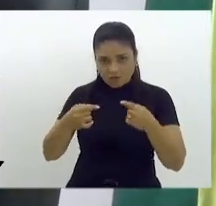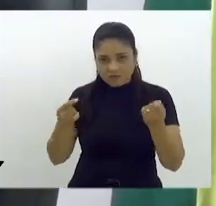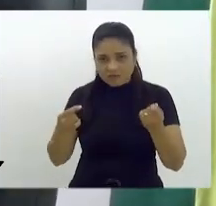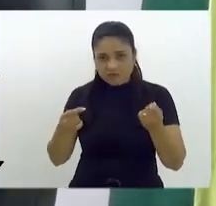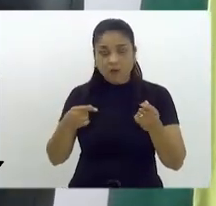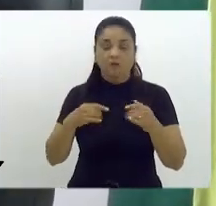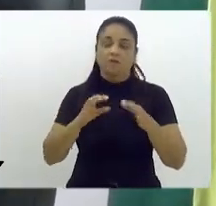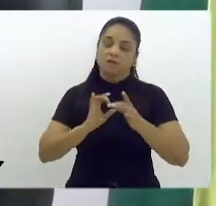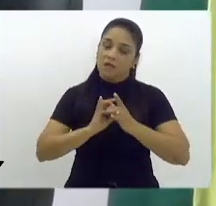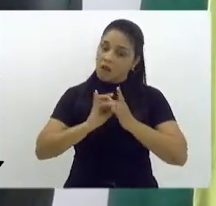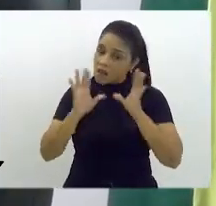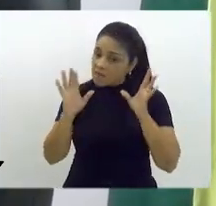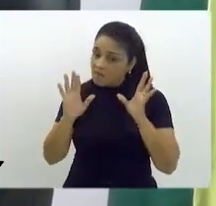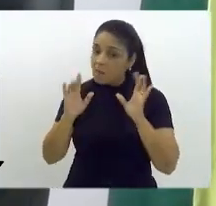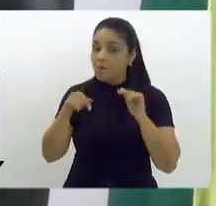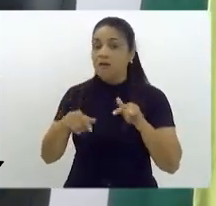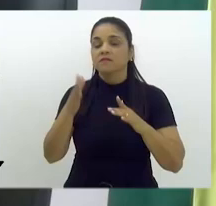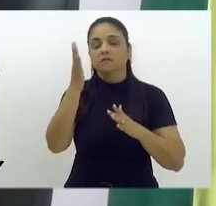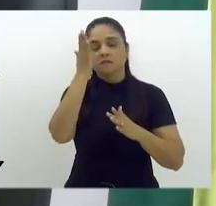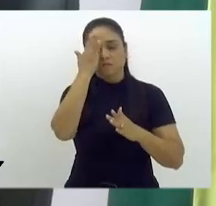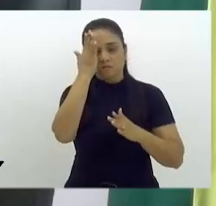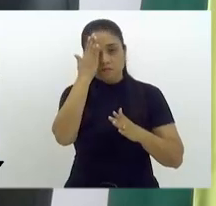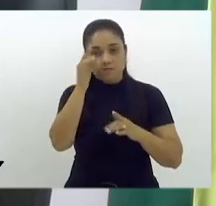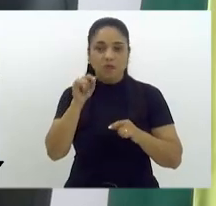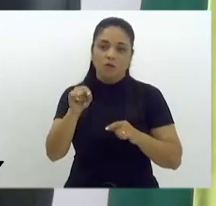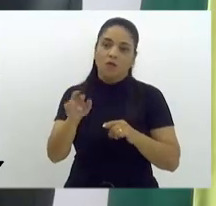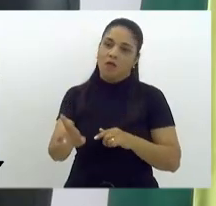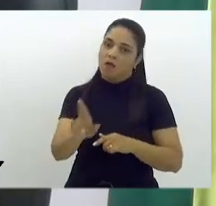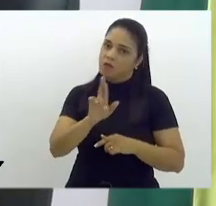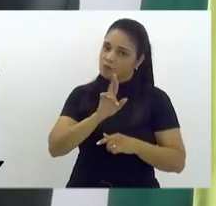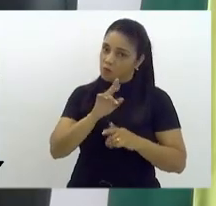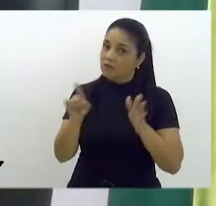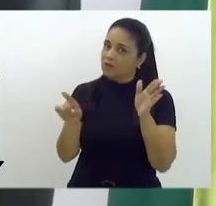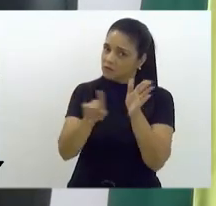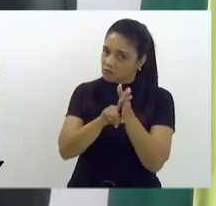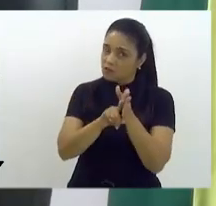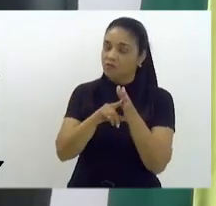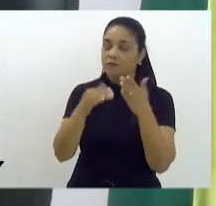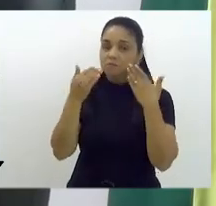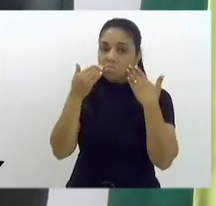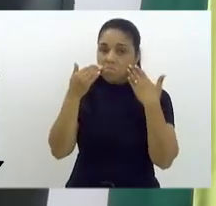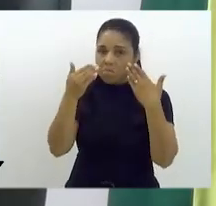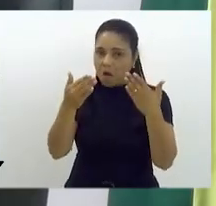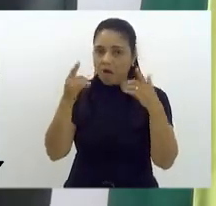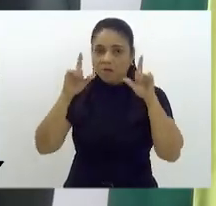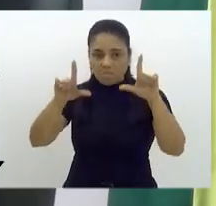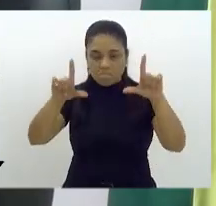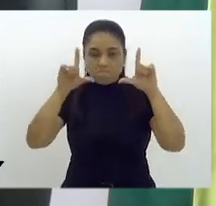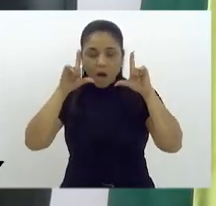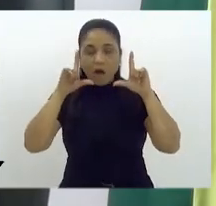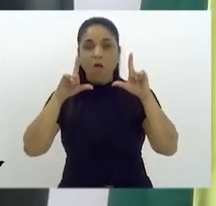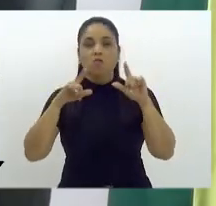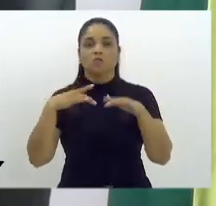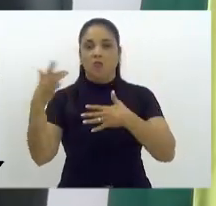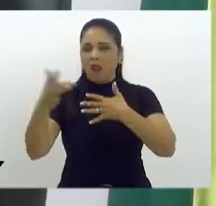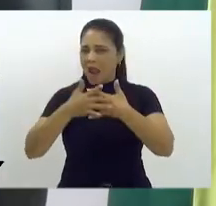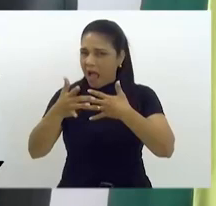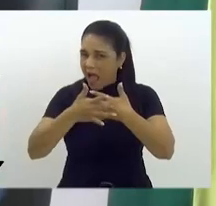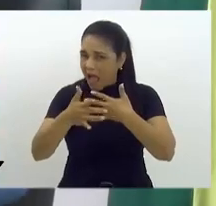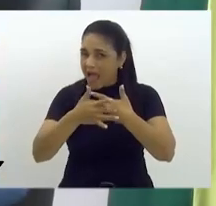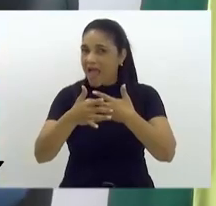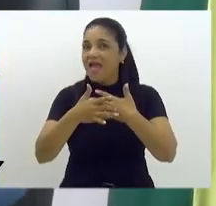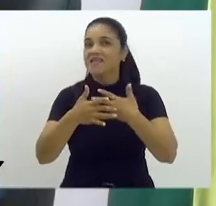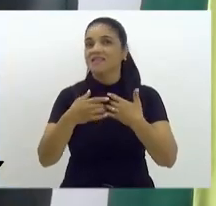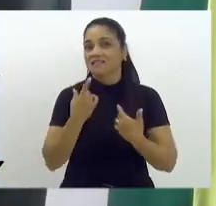mas você tem que saber o que você procura porque uma pessoa que se expõe na internet dançando biquíni ela tá atrás de like ela tá atrás de dinheiro porque quando